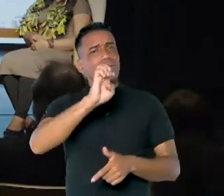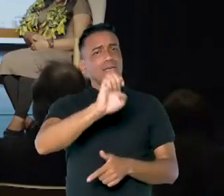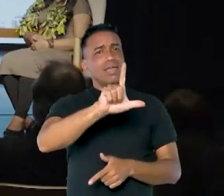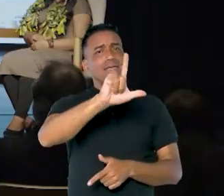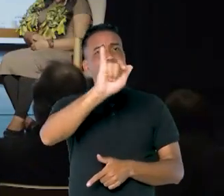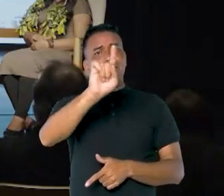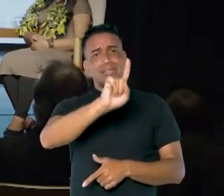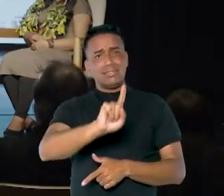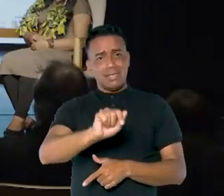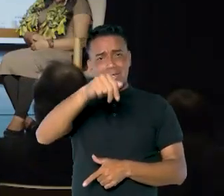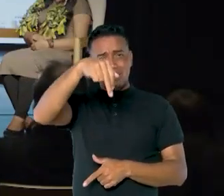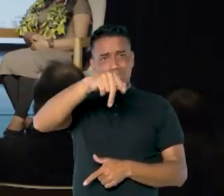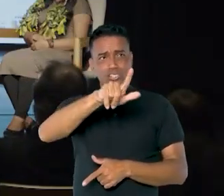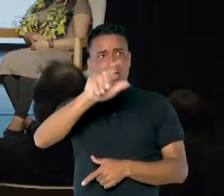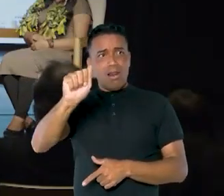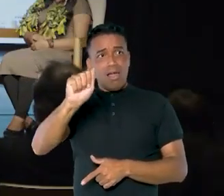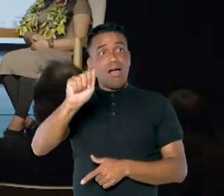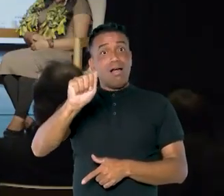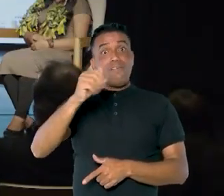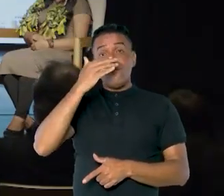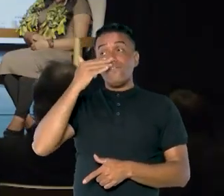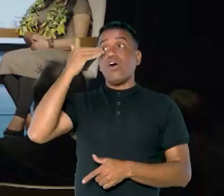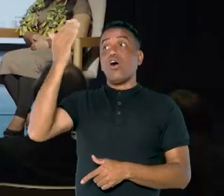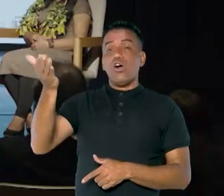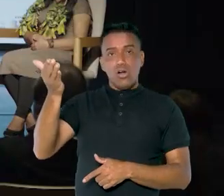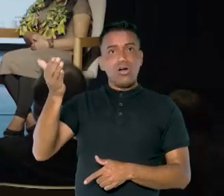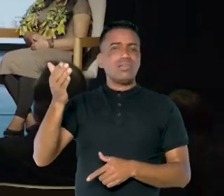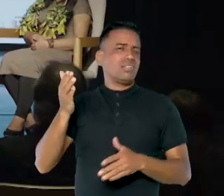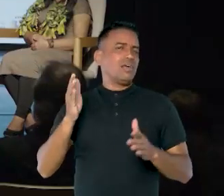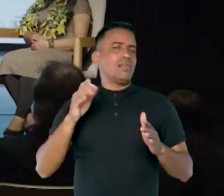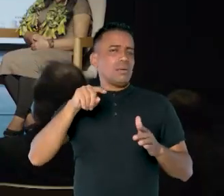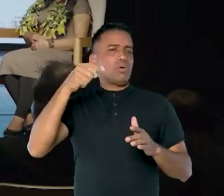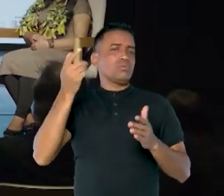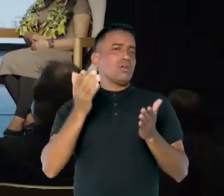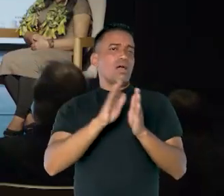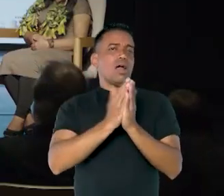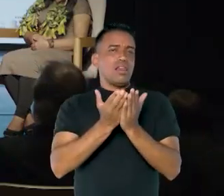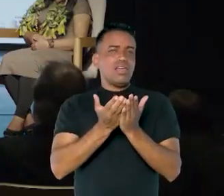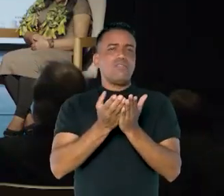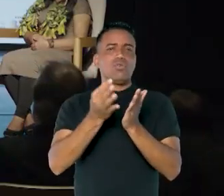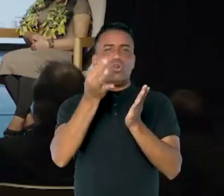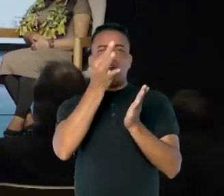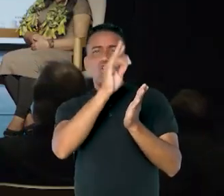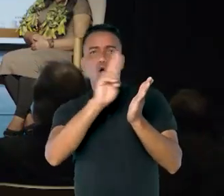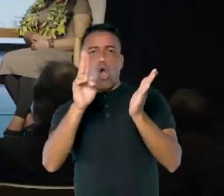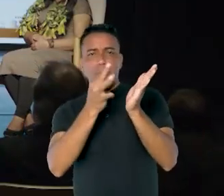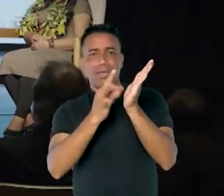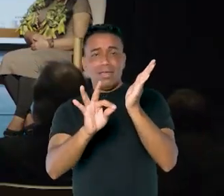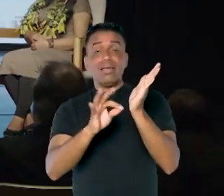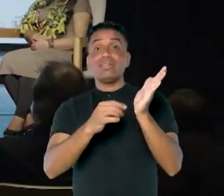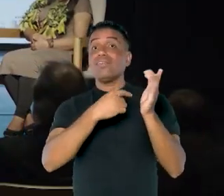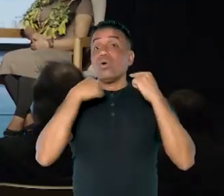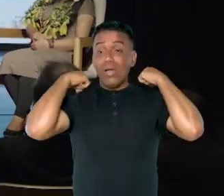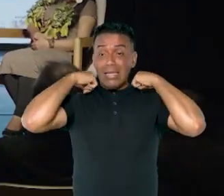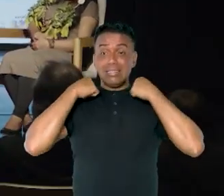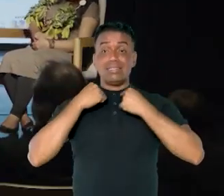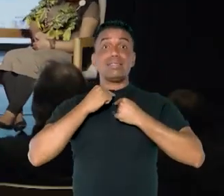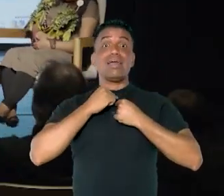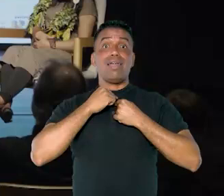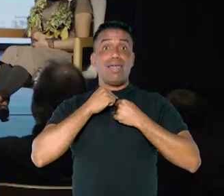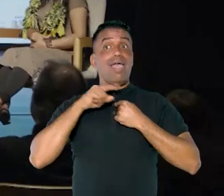lá fora, na mesa. No final, aqui, a gente vai ter um momento de autógrafo, mas eu preciso dizer que essa gargantilha aqui é feita por Elisângela.